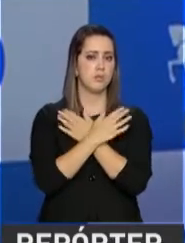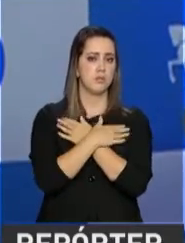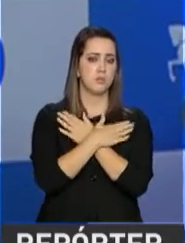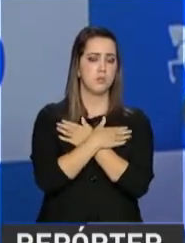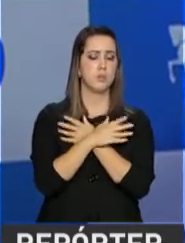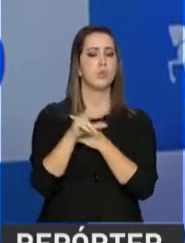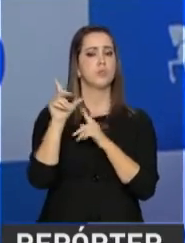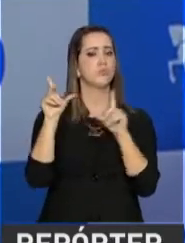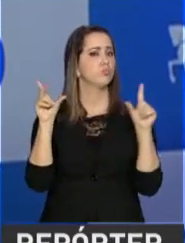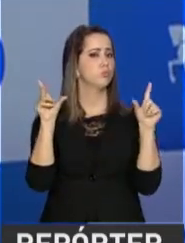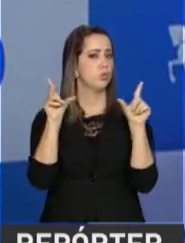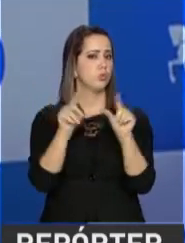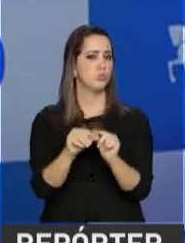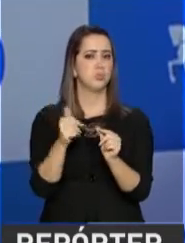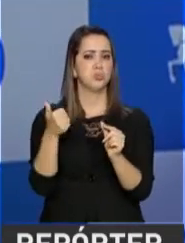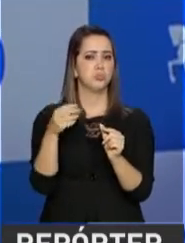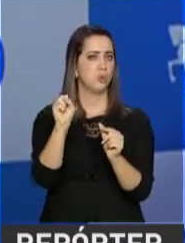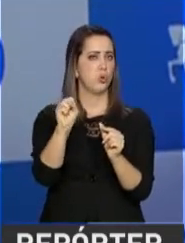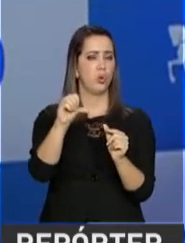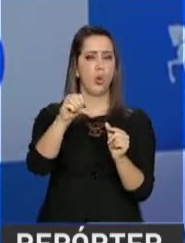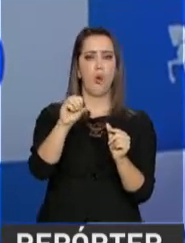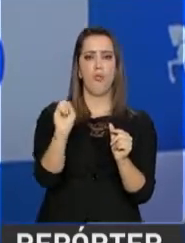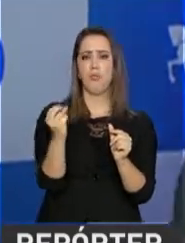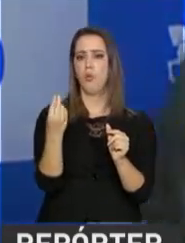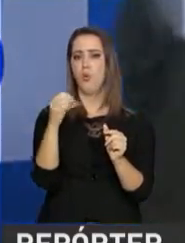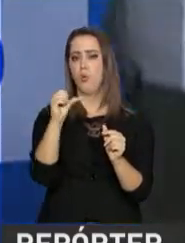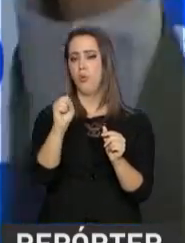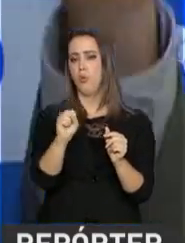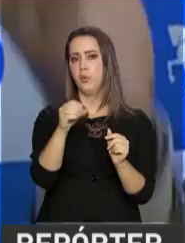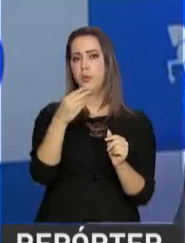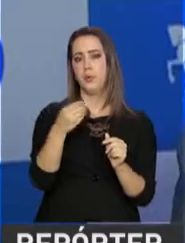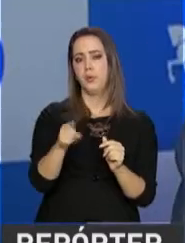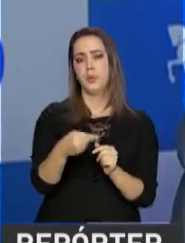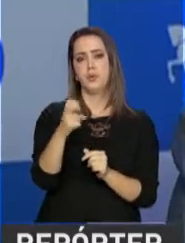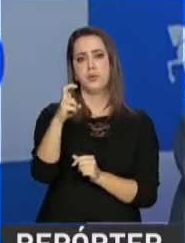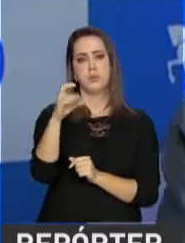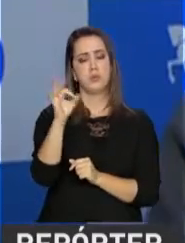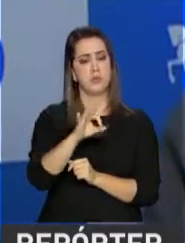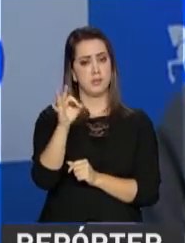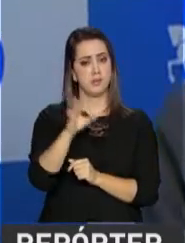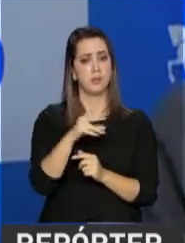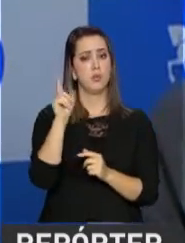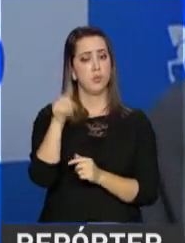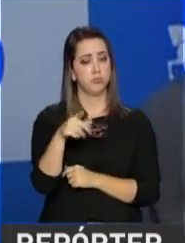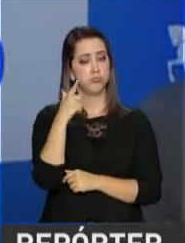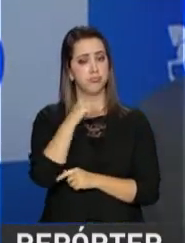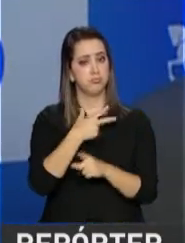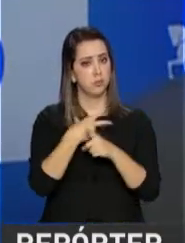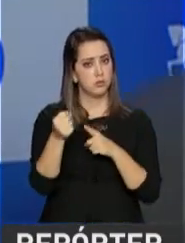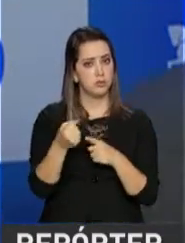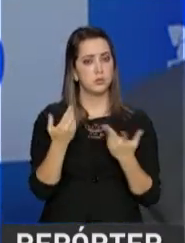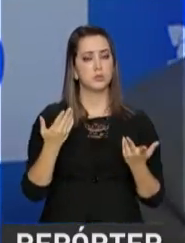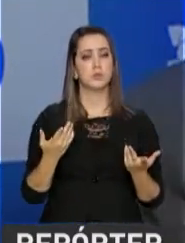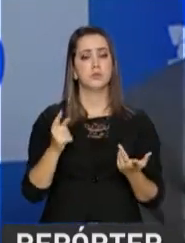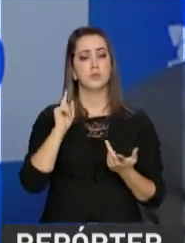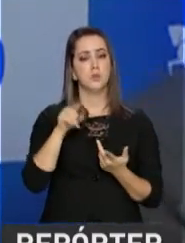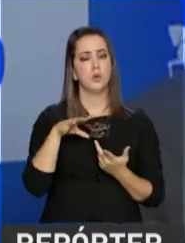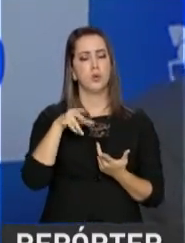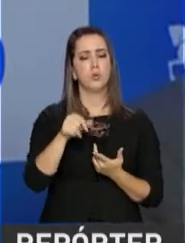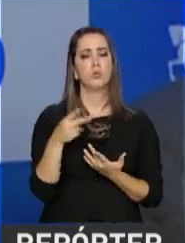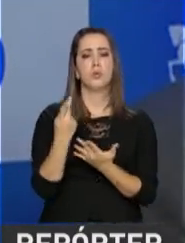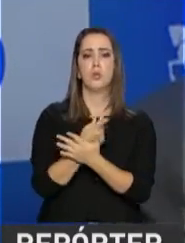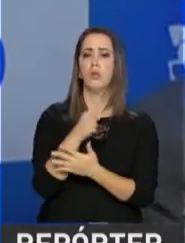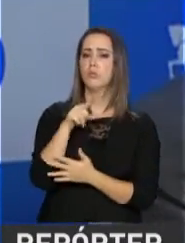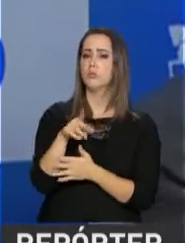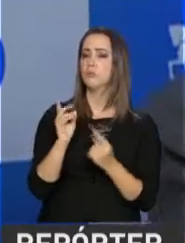ano deve estar na casa dos 9 8 e meio fio de 14 que é um ganho monumental tudo isso